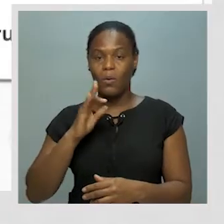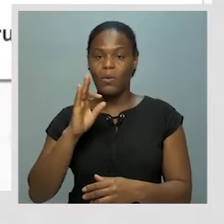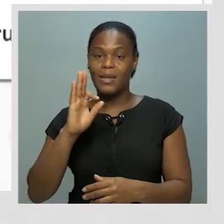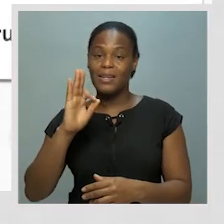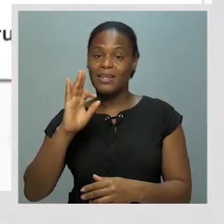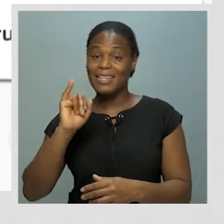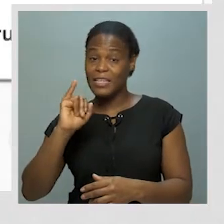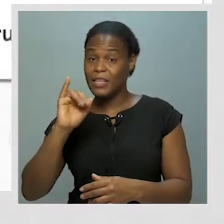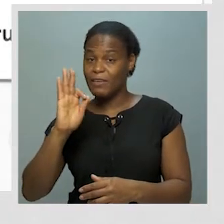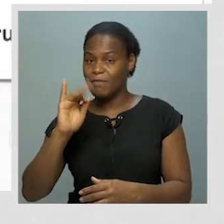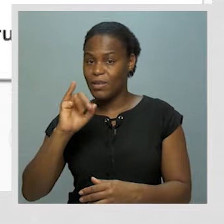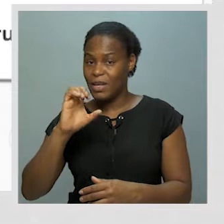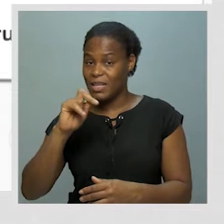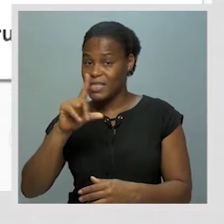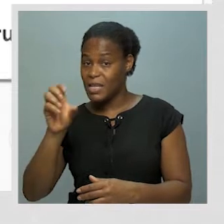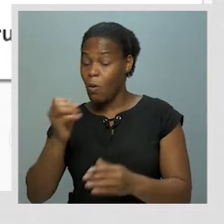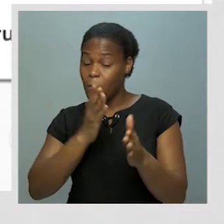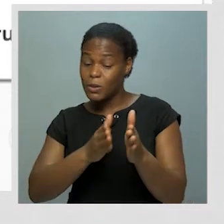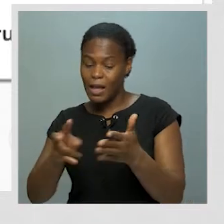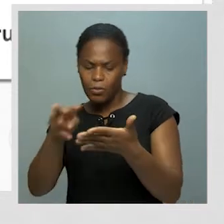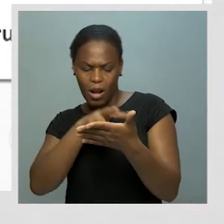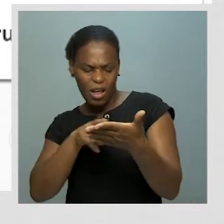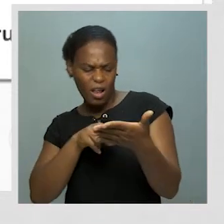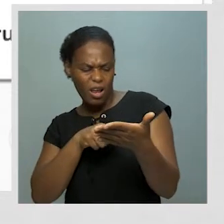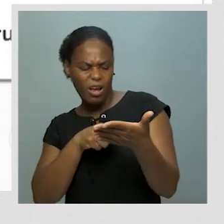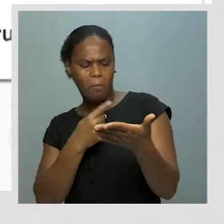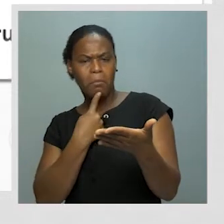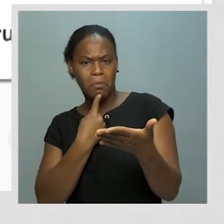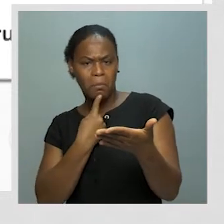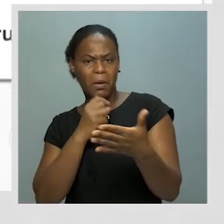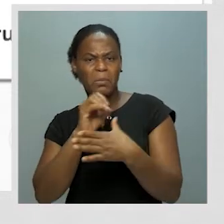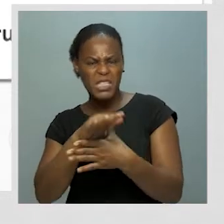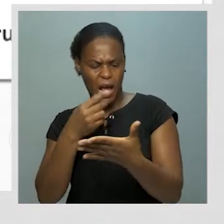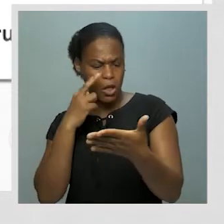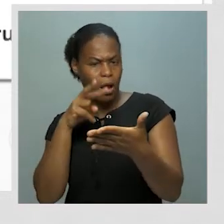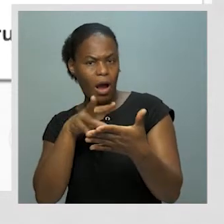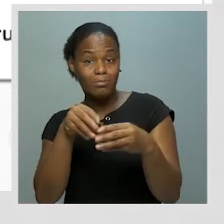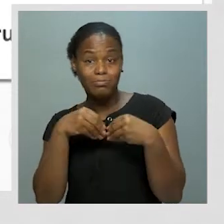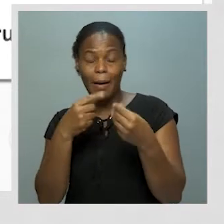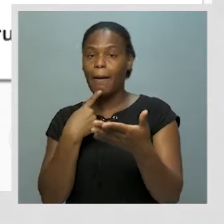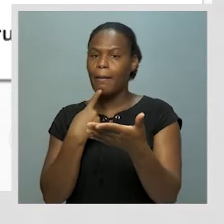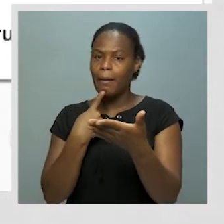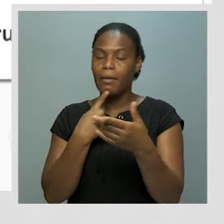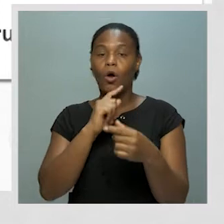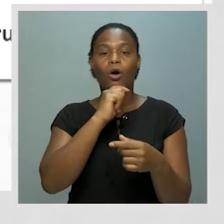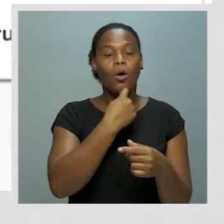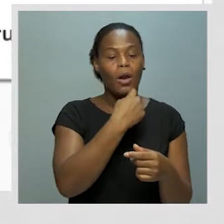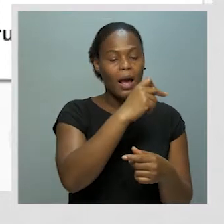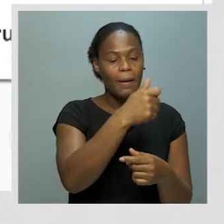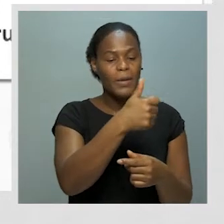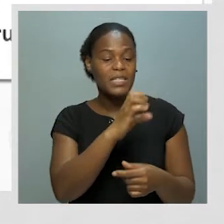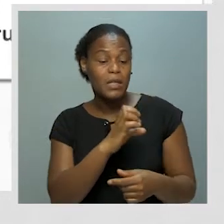o processo de leitura e compreensão dessa mesma mensagem. Então, o código